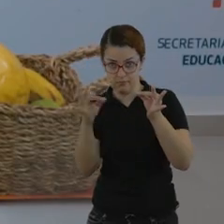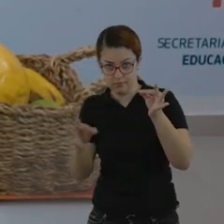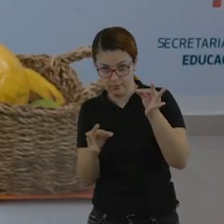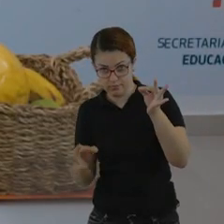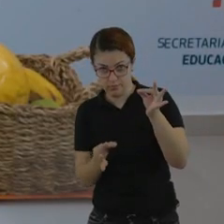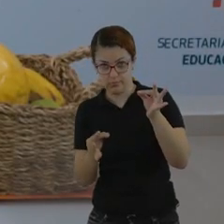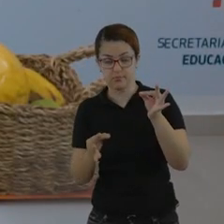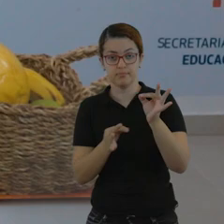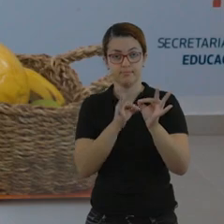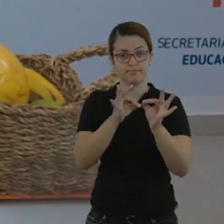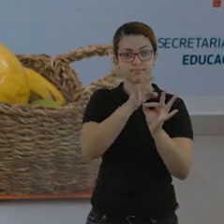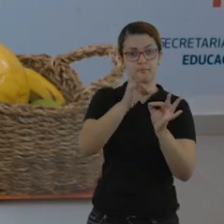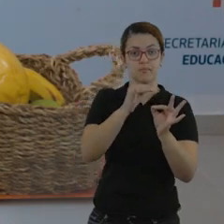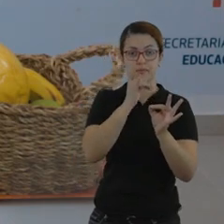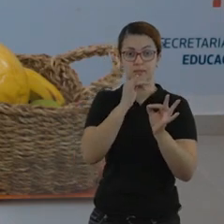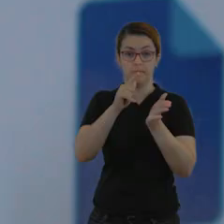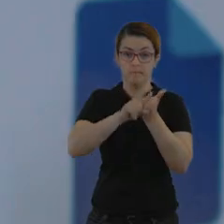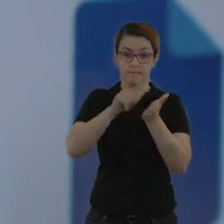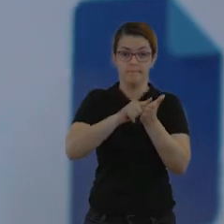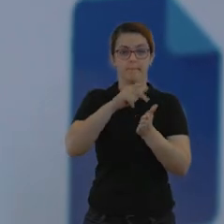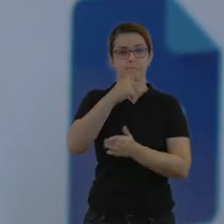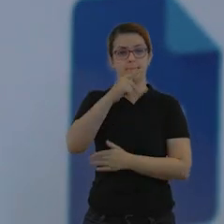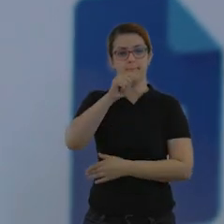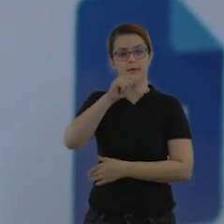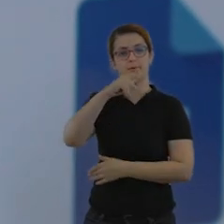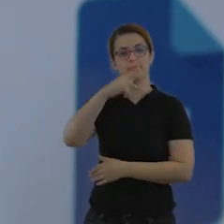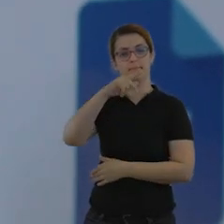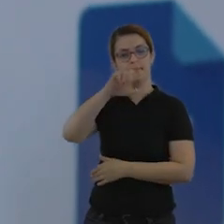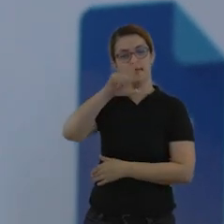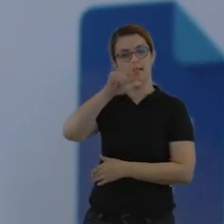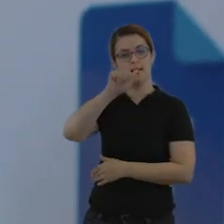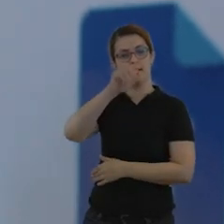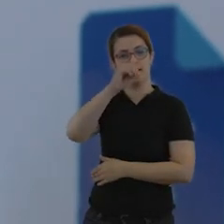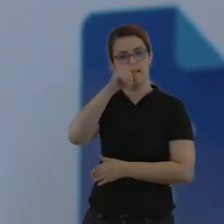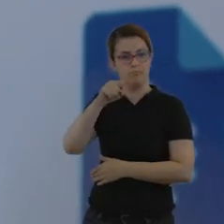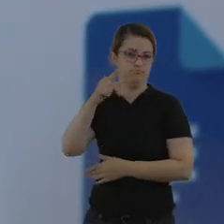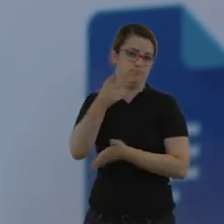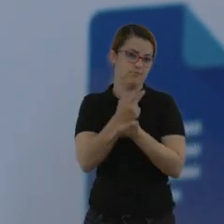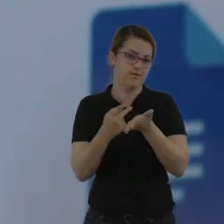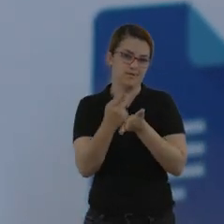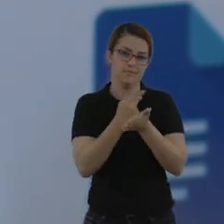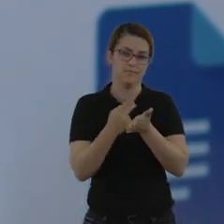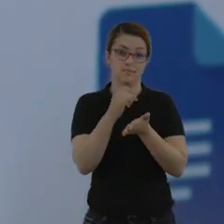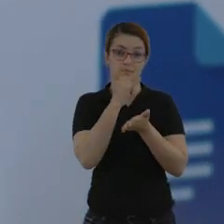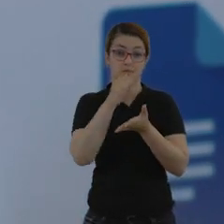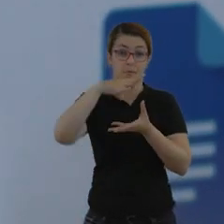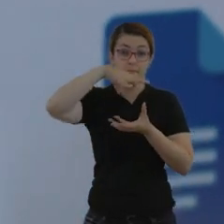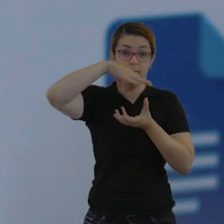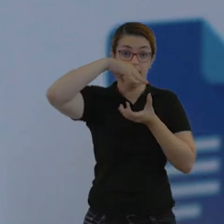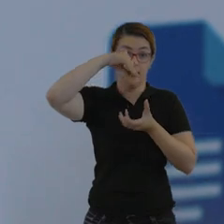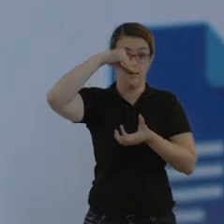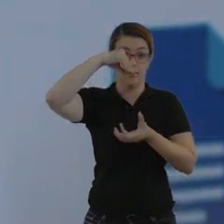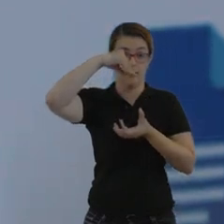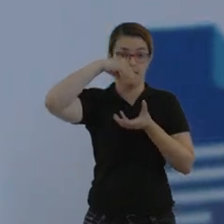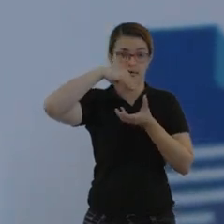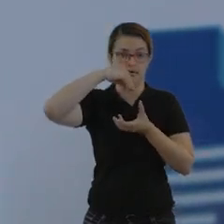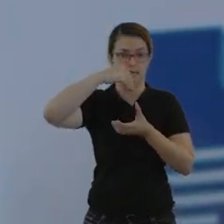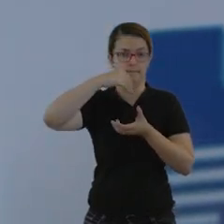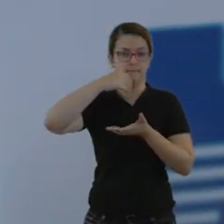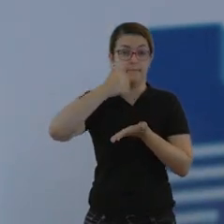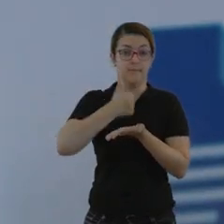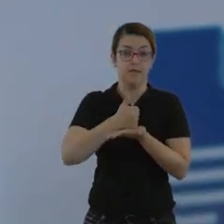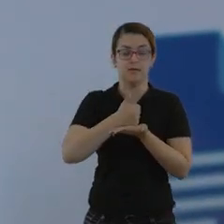você tem papelão, aqui na frente eu imprimi mesmo uma imagem de uma fruta, no caso a pera, mas se você não tiver impressora em